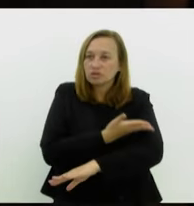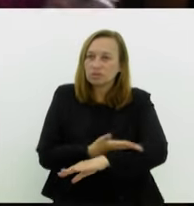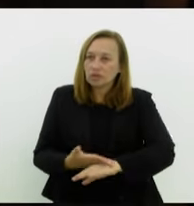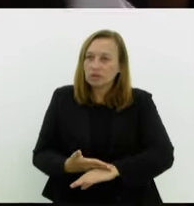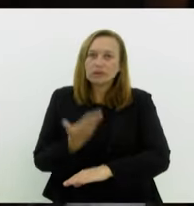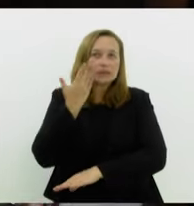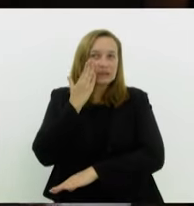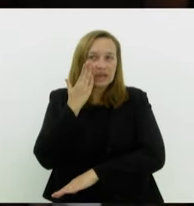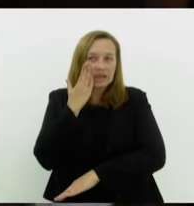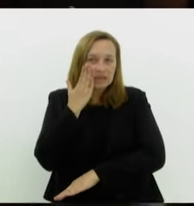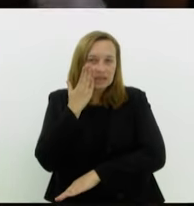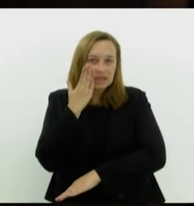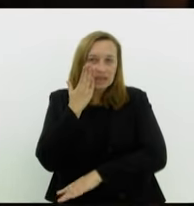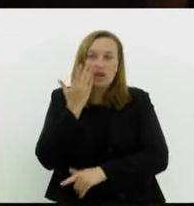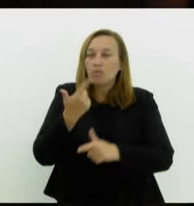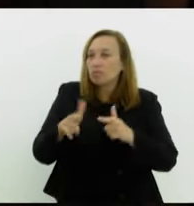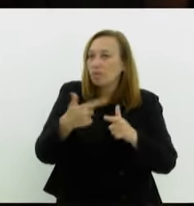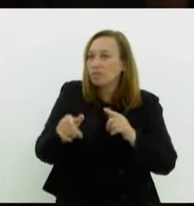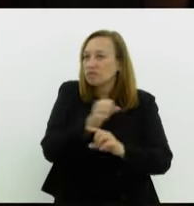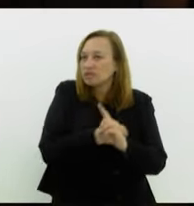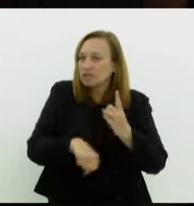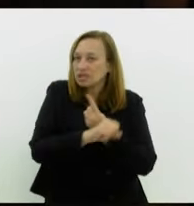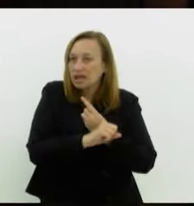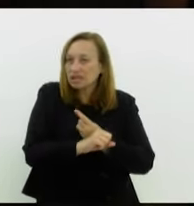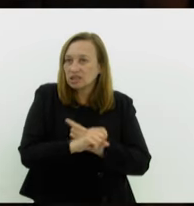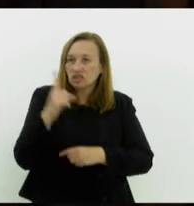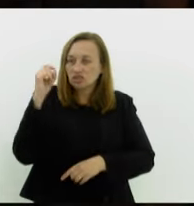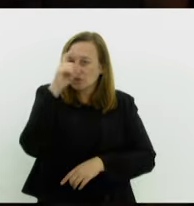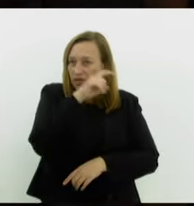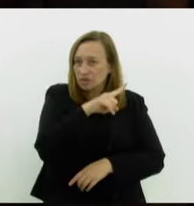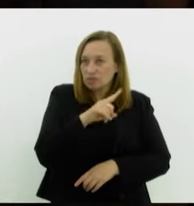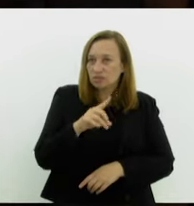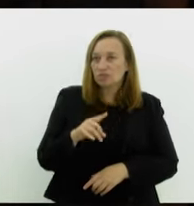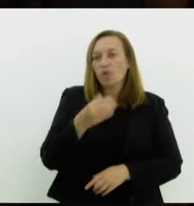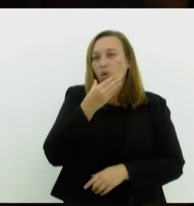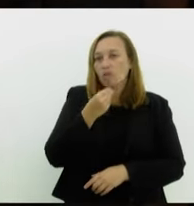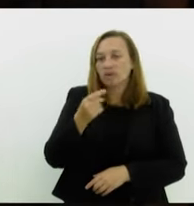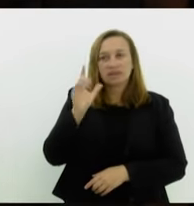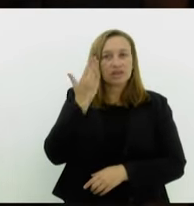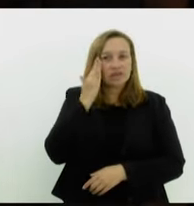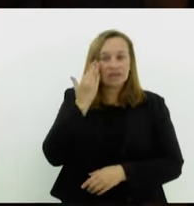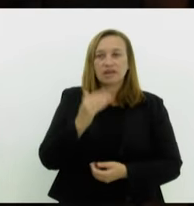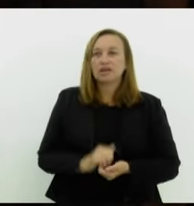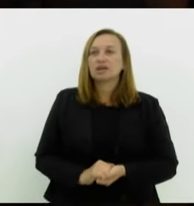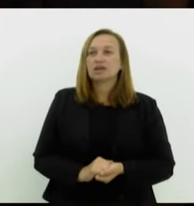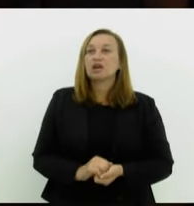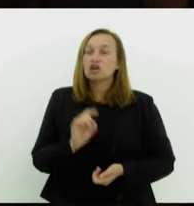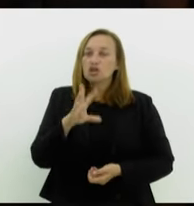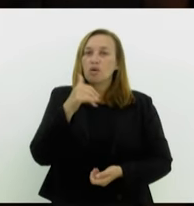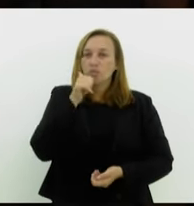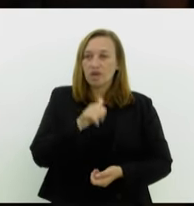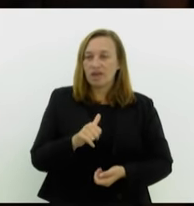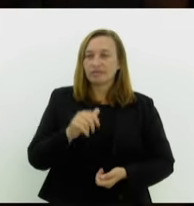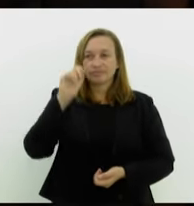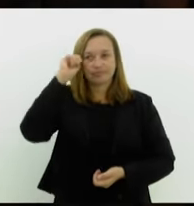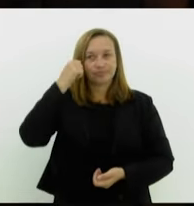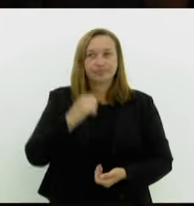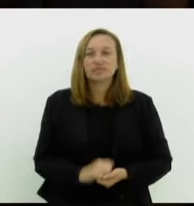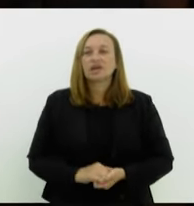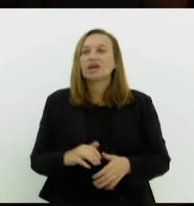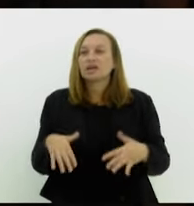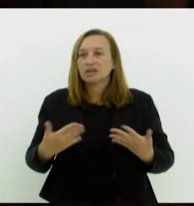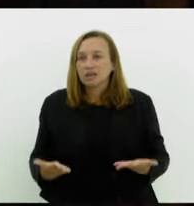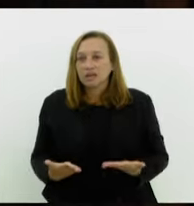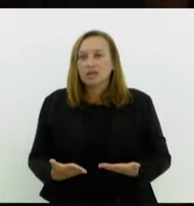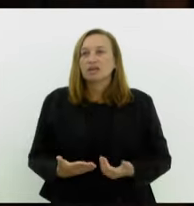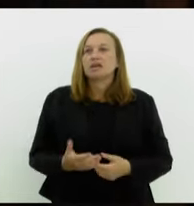bem problemas de uma sociedade que tá longe de ser composta por homens brancos ela é majoritariamente uma mulher negra e aí vem a questão